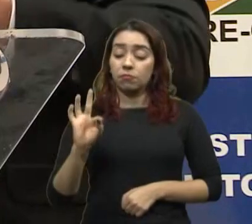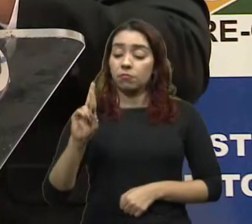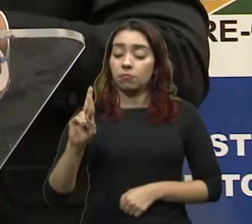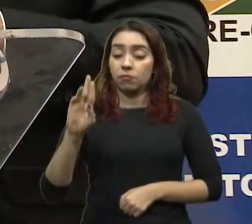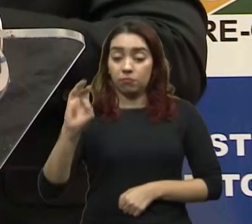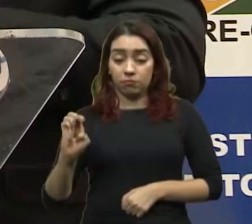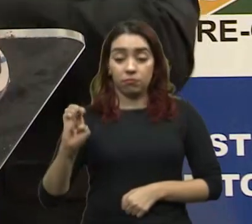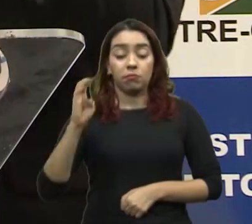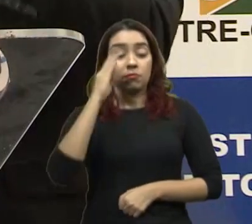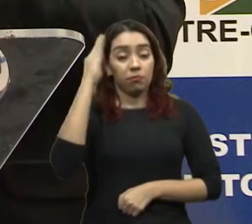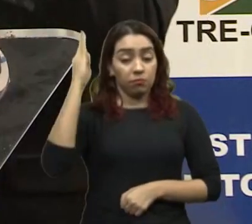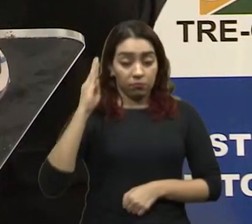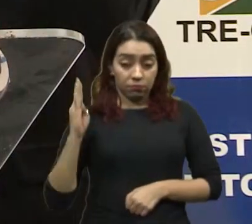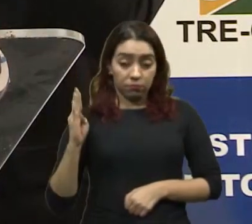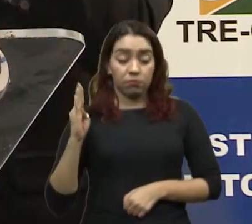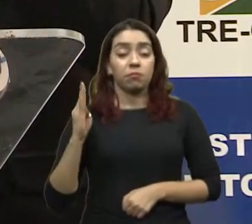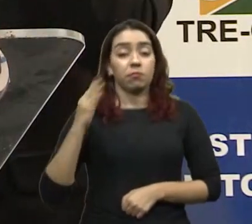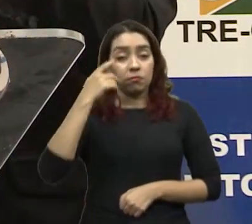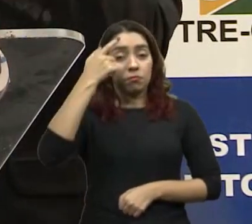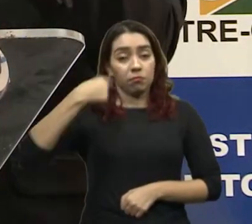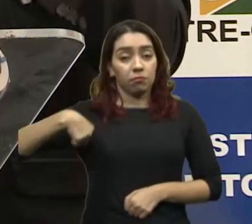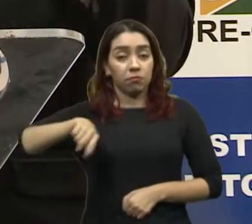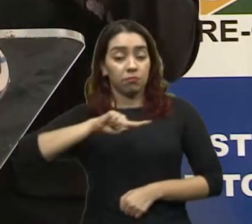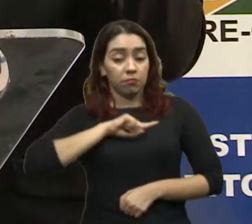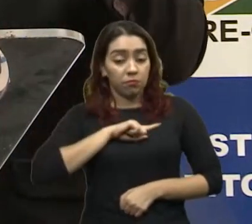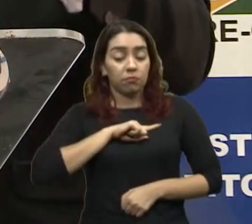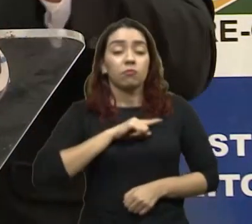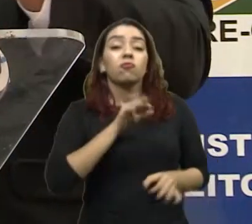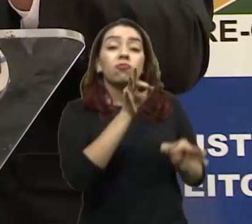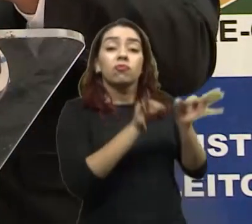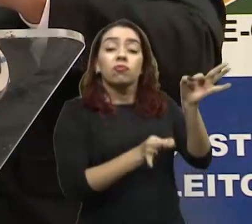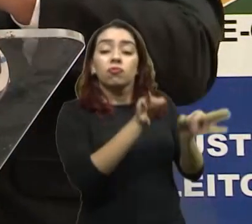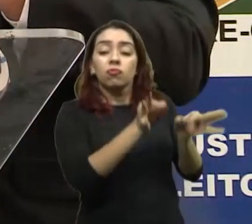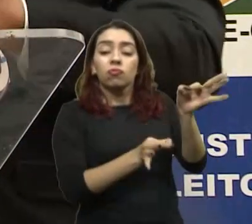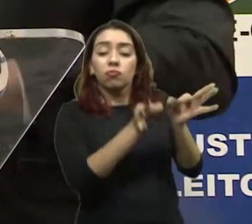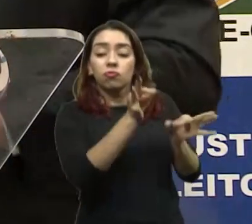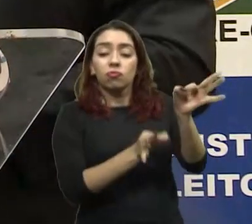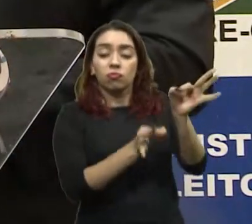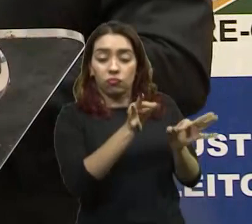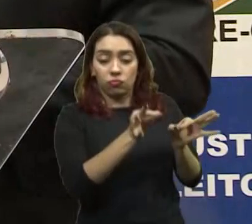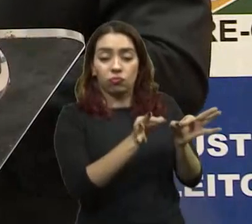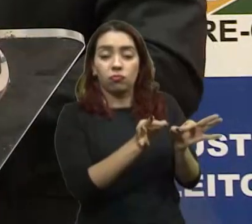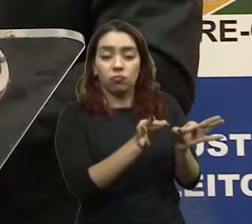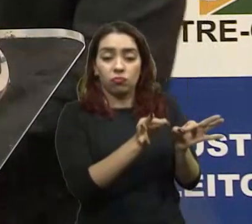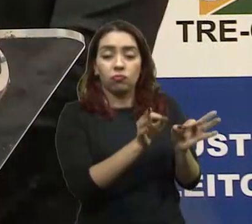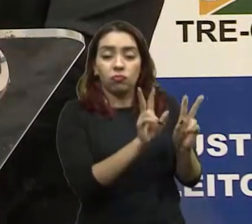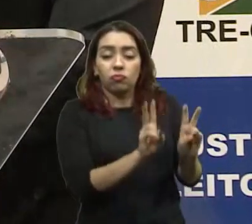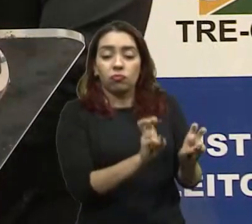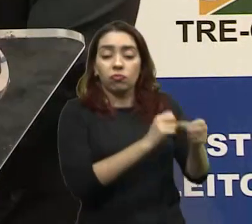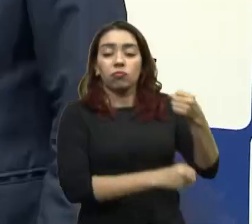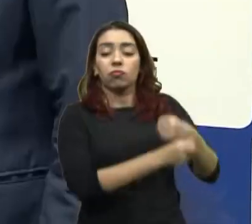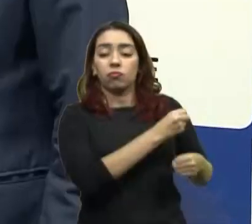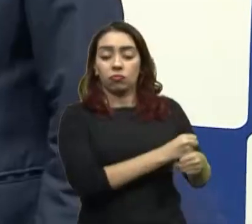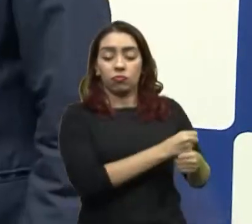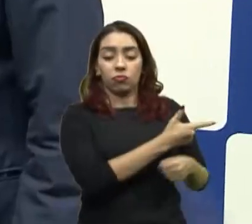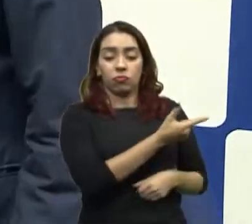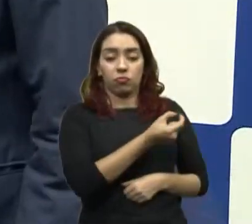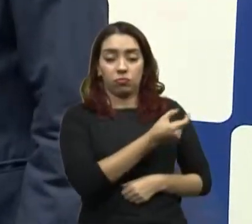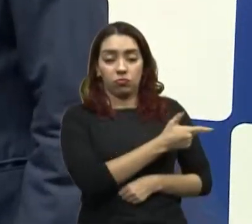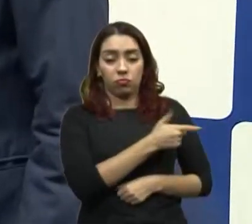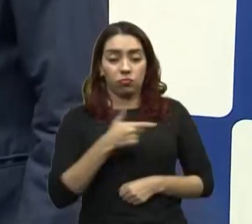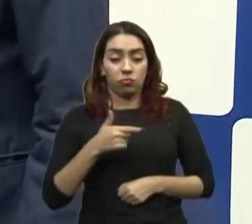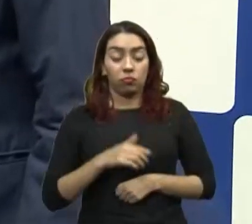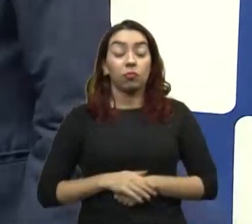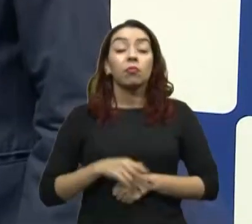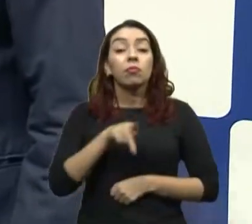É o único TRE do Brasil que julgou todas as ações de investigação judicial eleitoral do pleito de 2022. O presidente